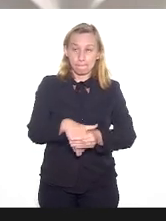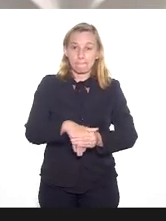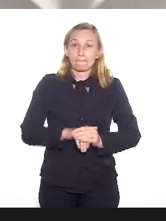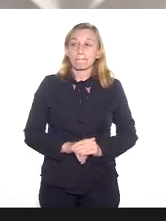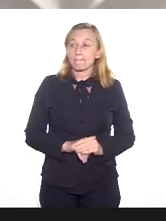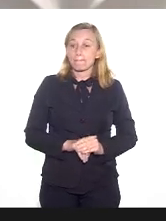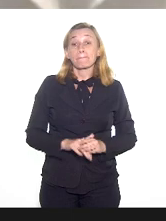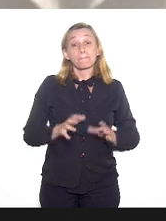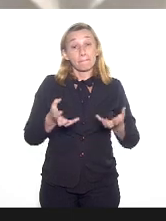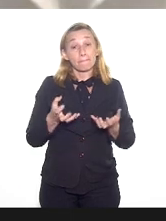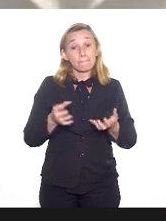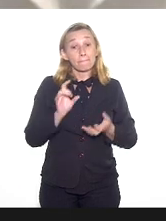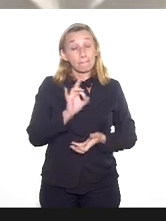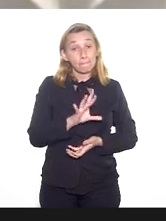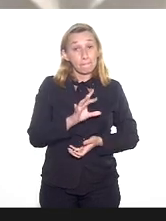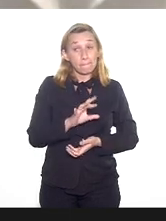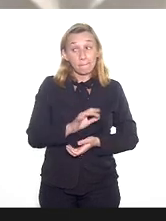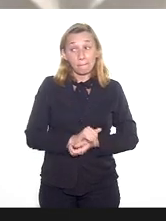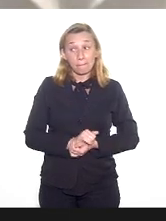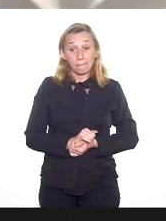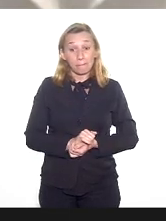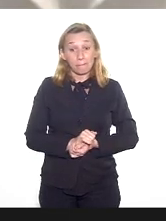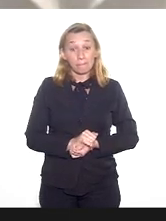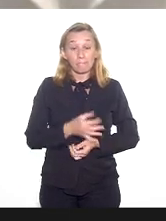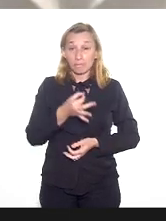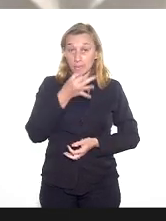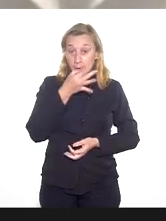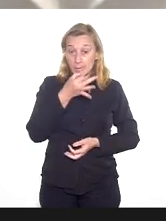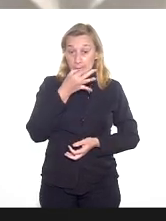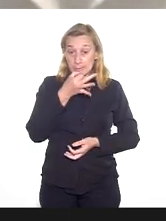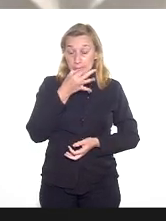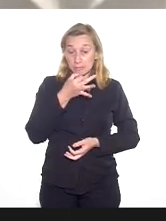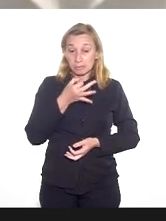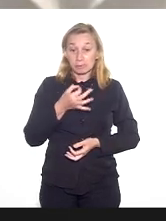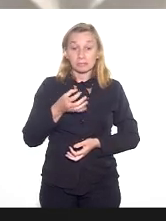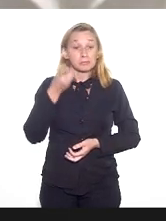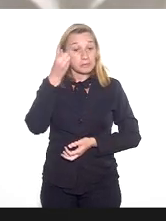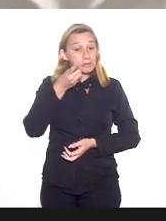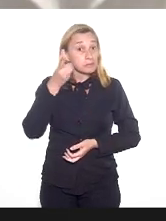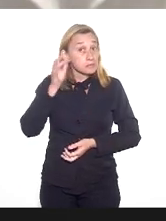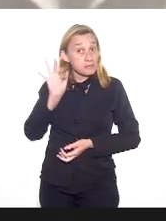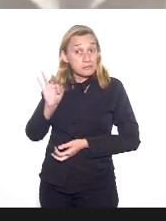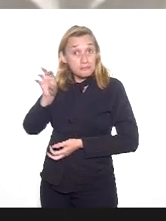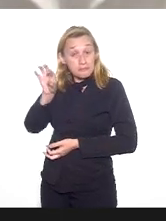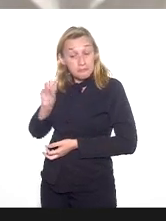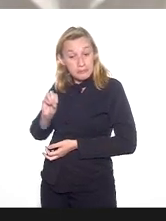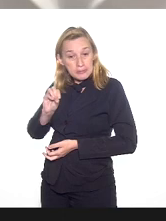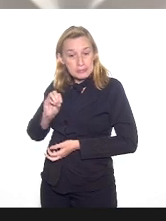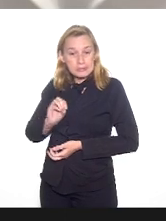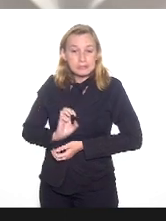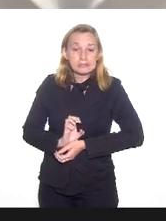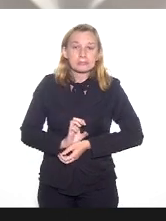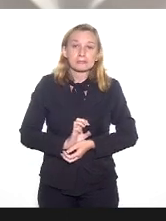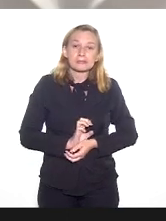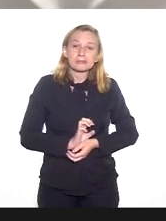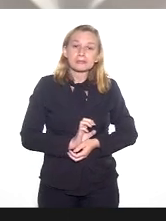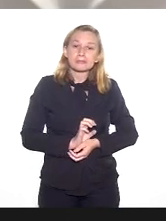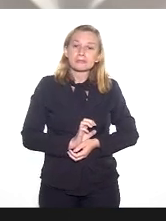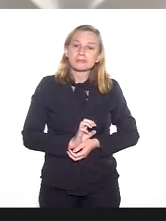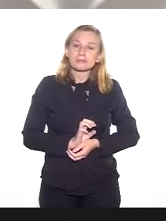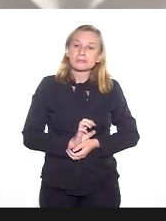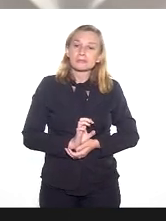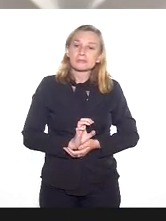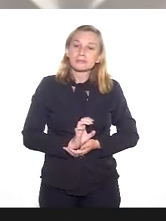voto. Mas eu queria apenas fazer uma sugestão, deputado Flávio Serafini. Considerando a